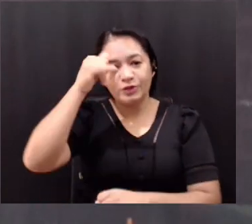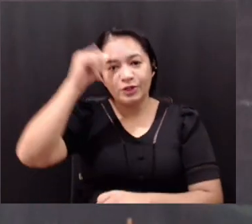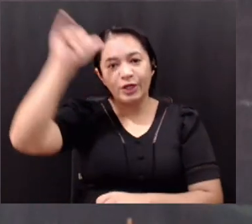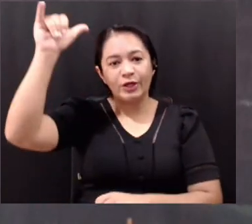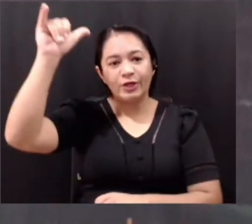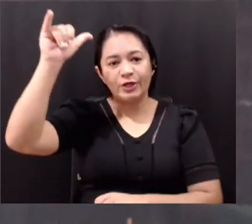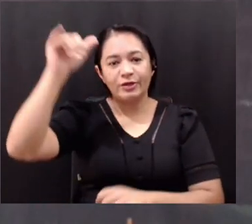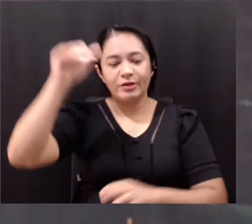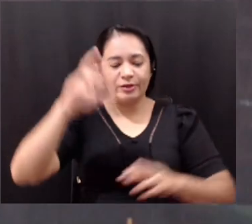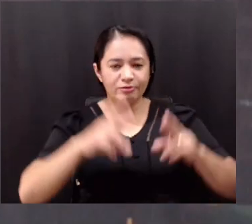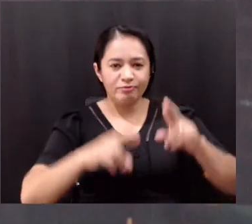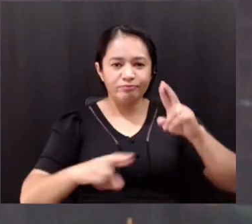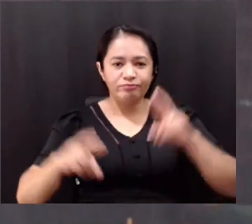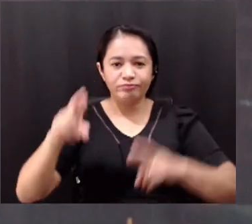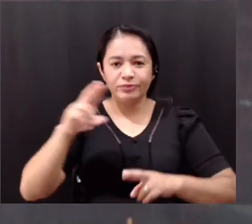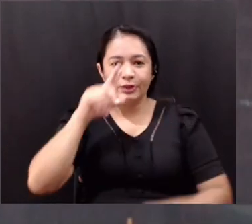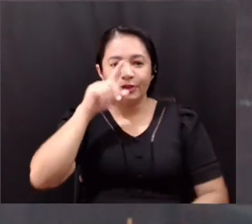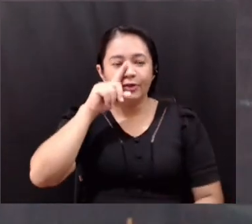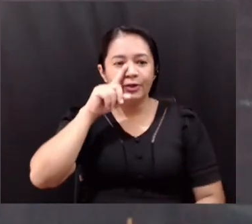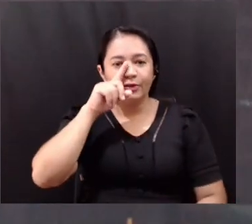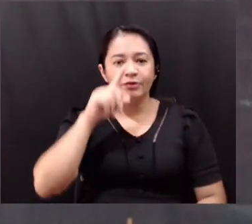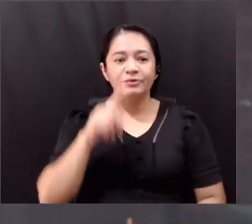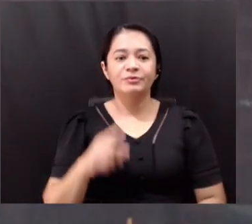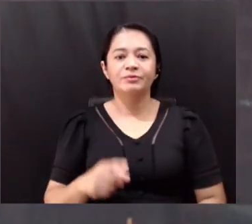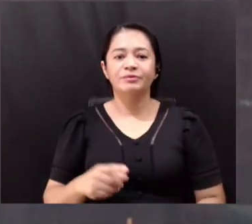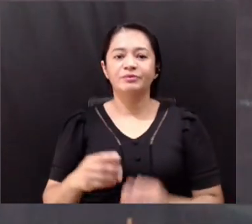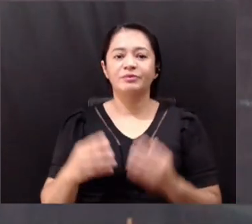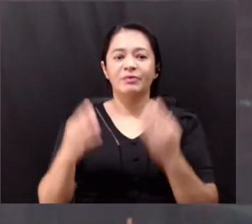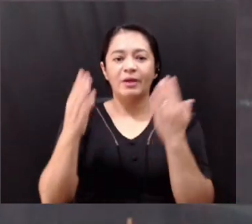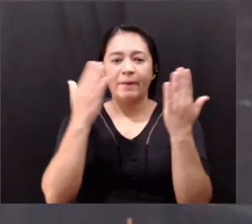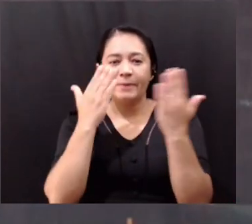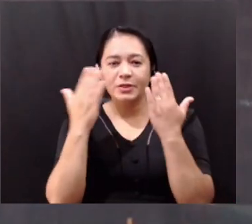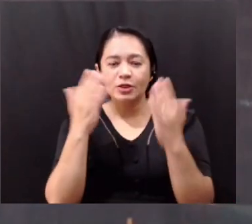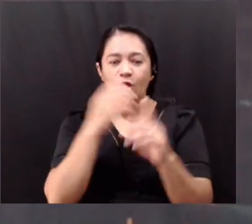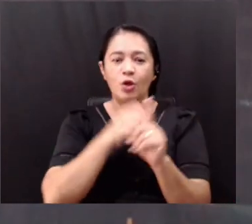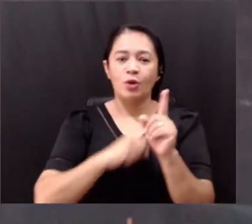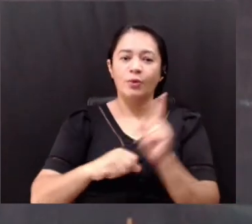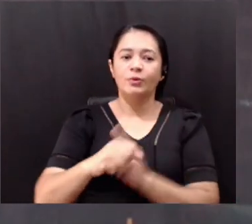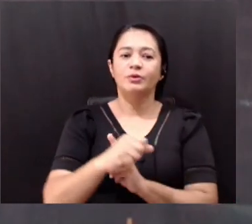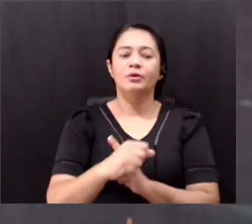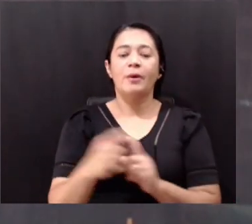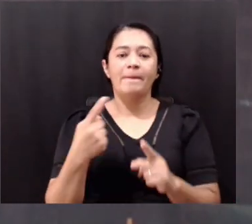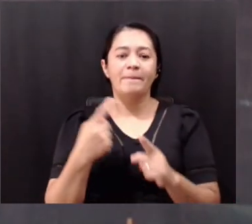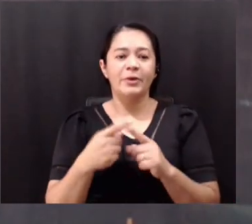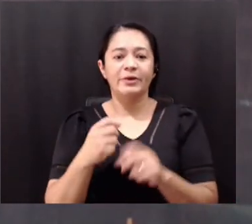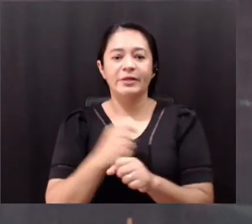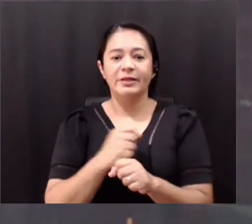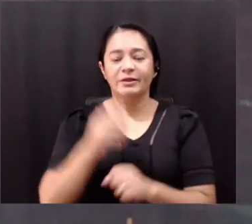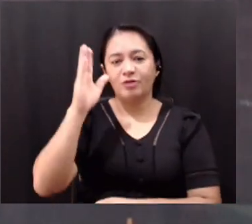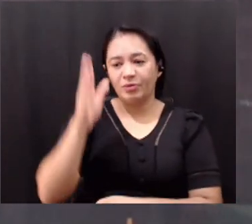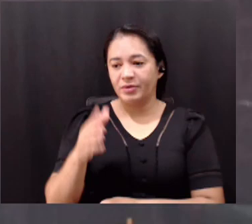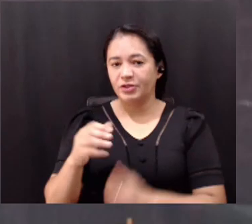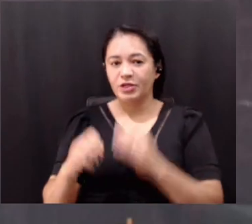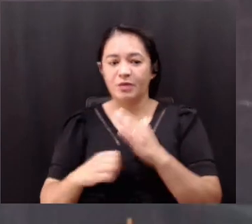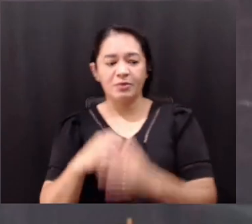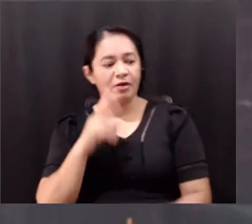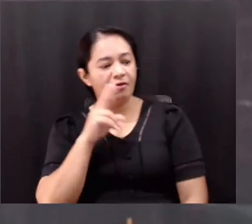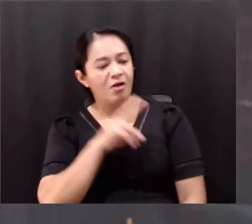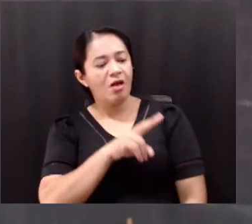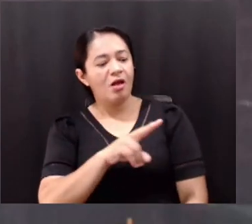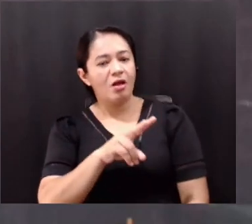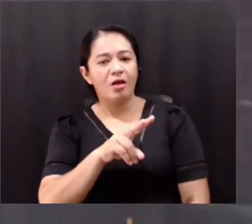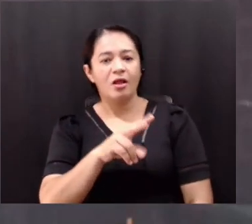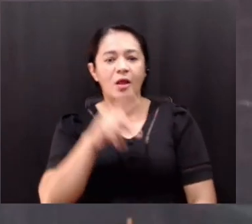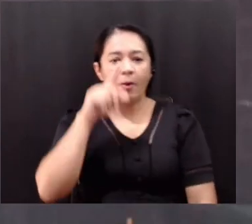de riscos, os riscos psicossociais. Que até então, anualmente, a empresa tinha que ir lá e ver se tinha algum risco biológico, algum risco,